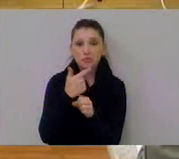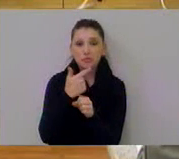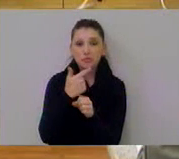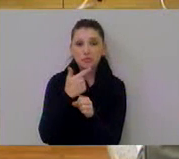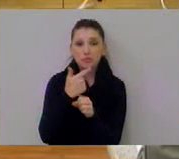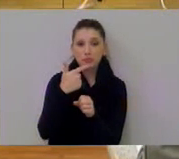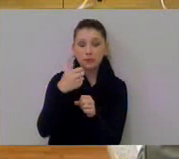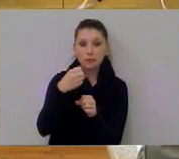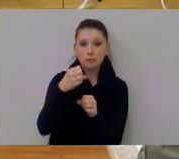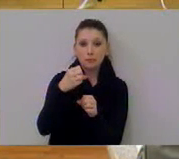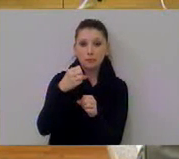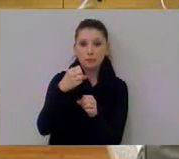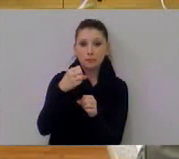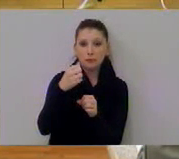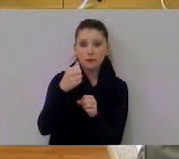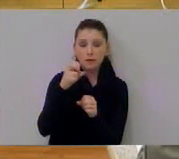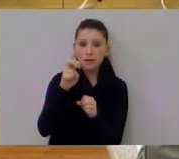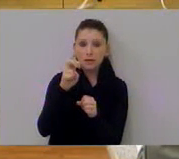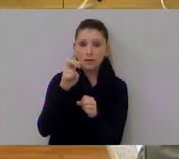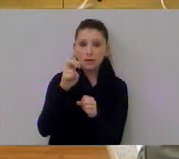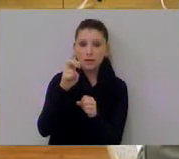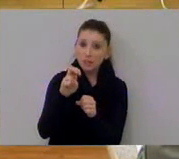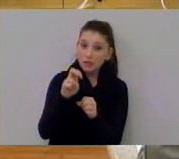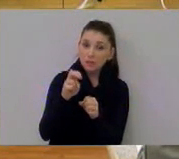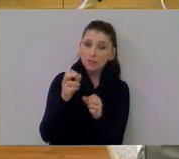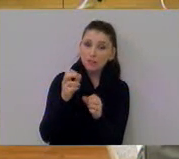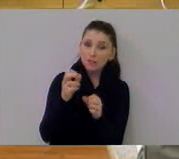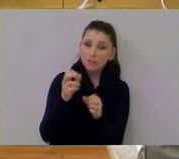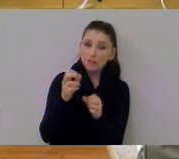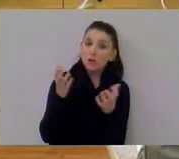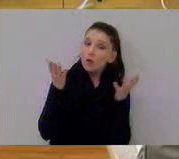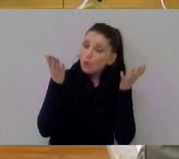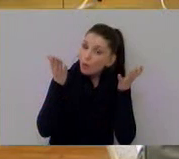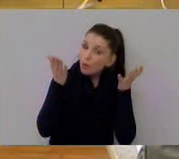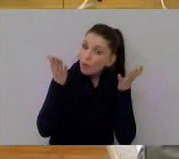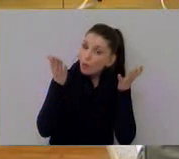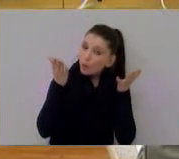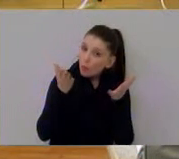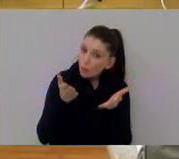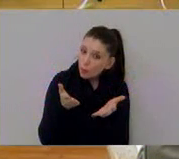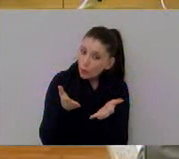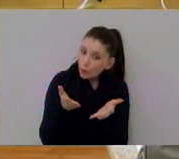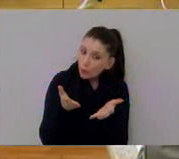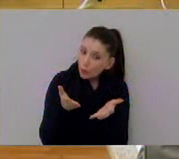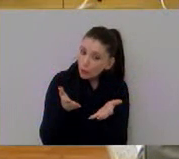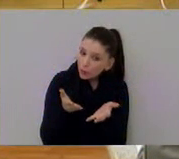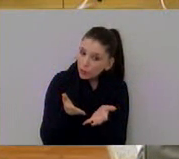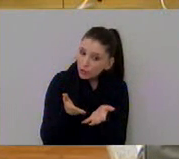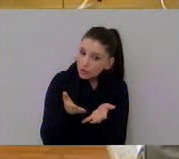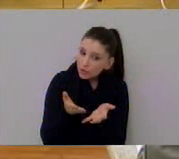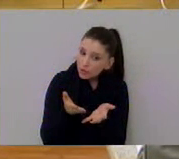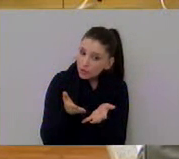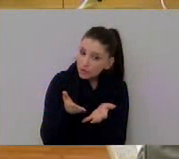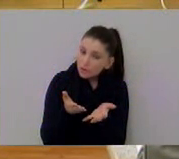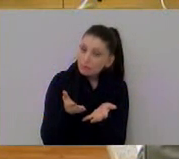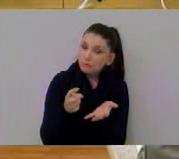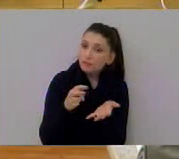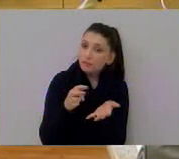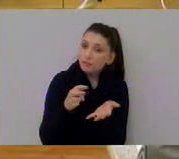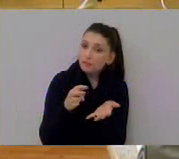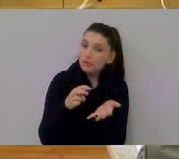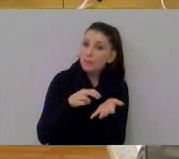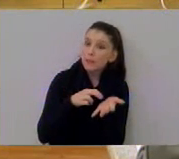manhã, um novo sujeito, que não se trata